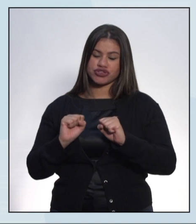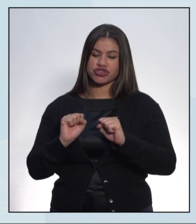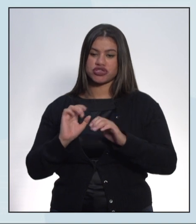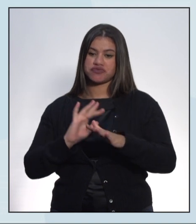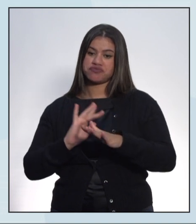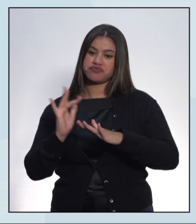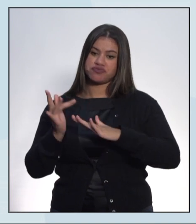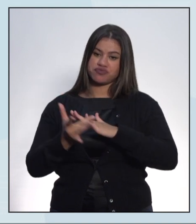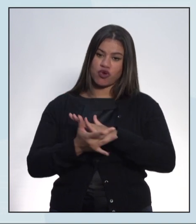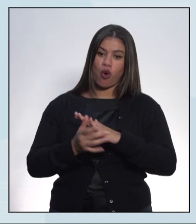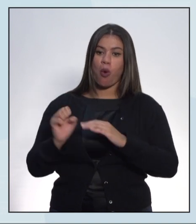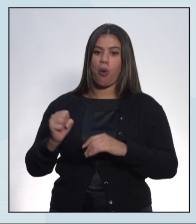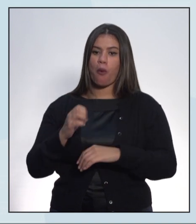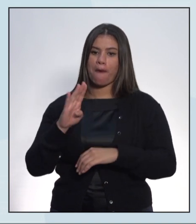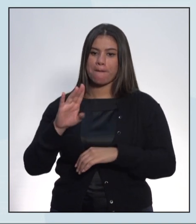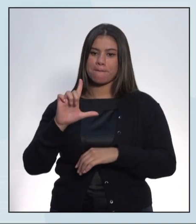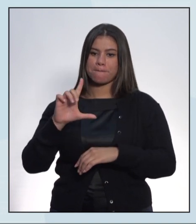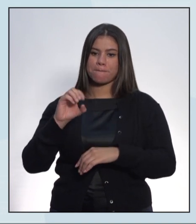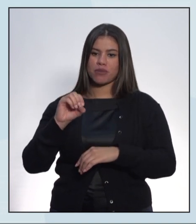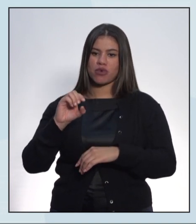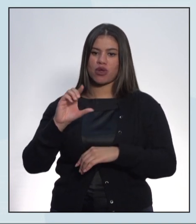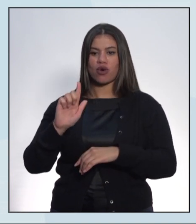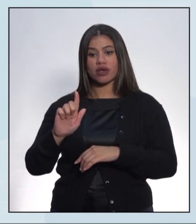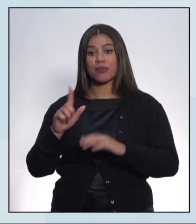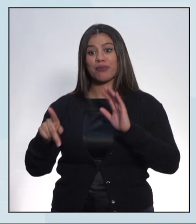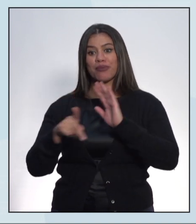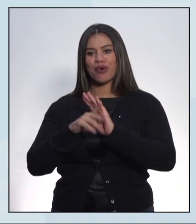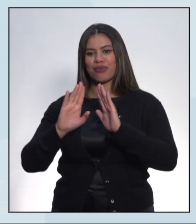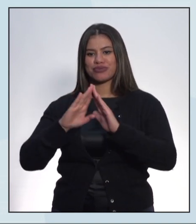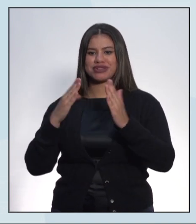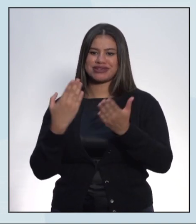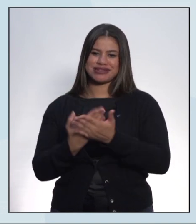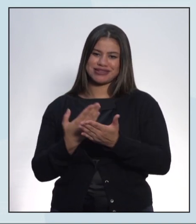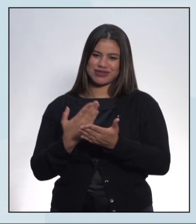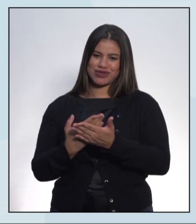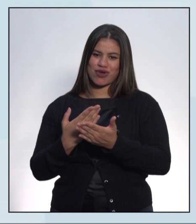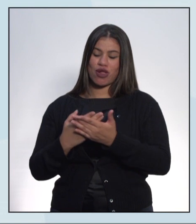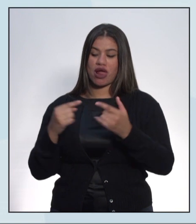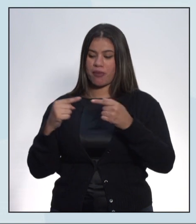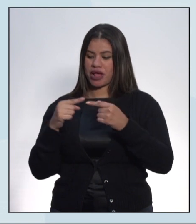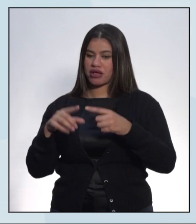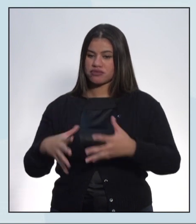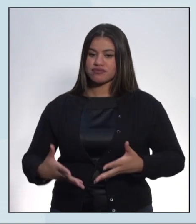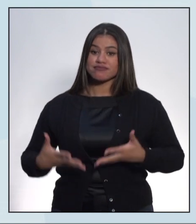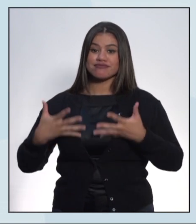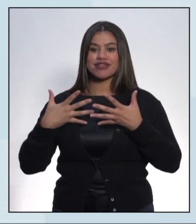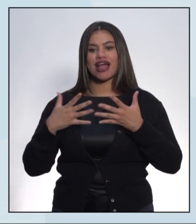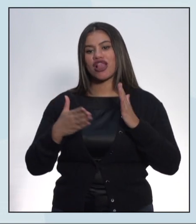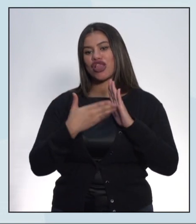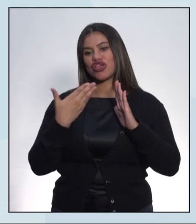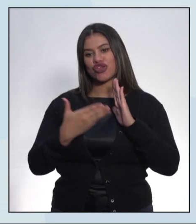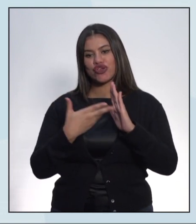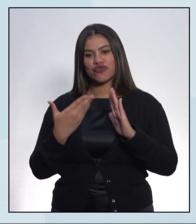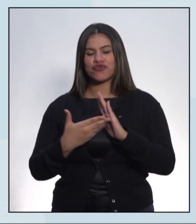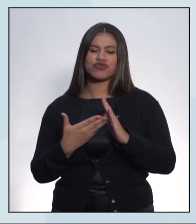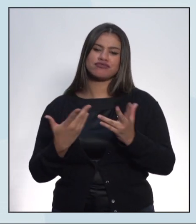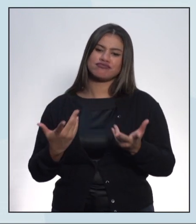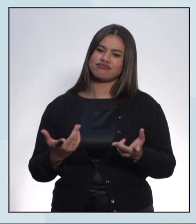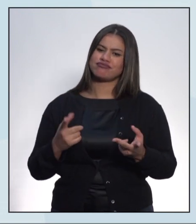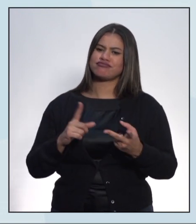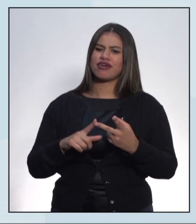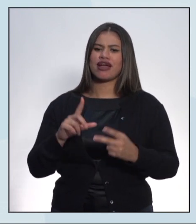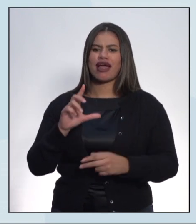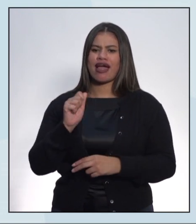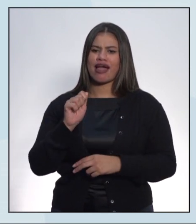ou na página da rede social da sua escola. Olha o que eu fiz, inspirado no conto da Adélia Prado, inspirado no conto do Luiz Fernando Veríssimo, inspirado no conto